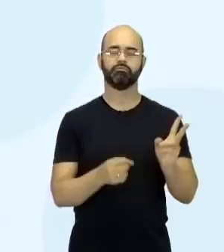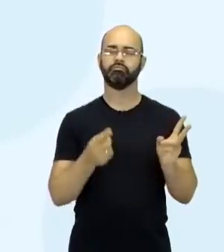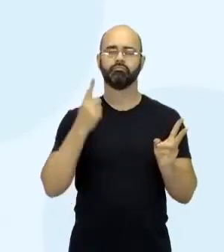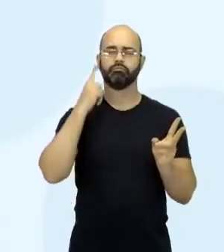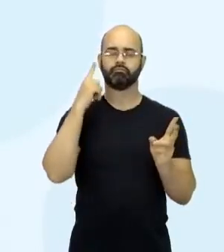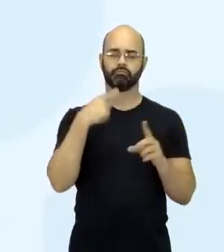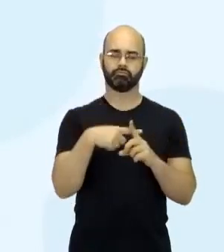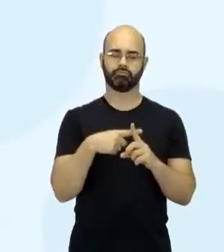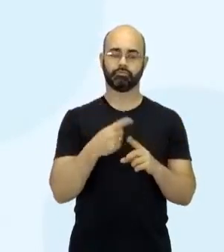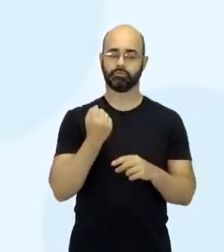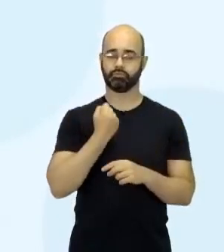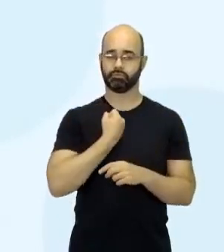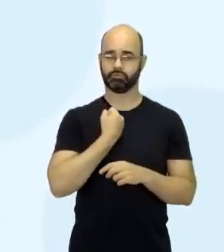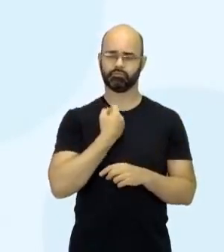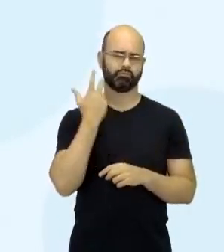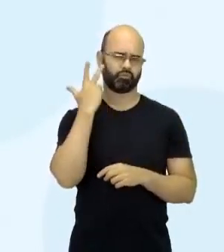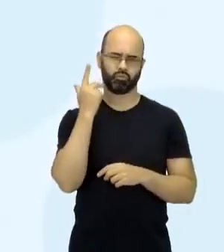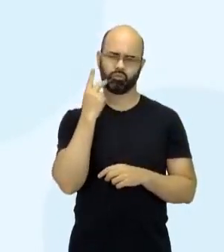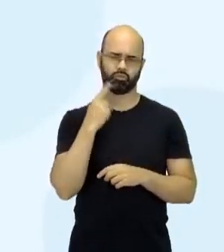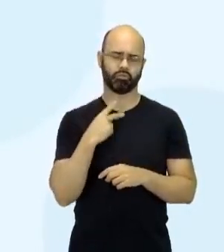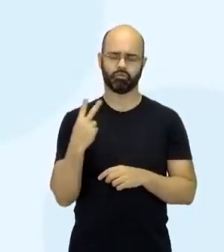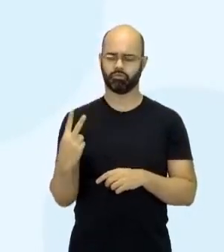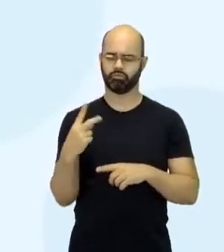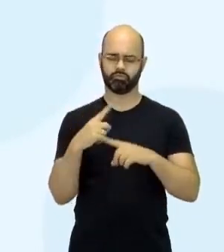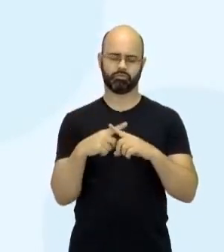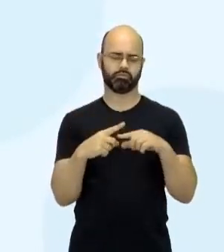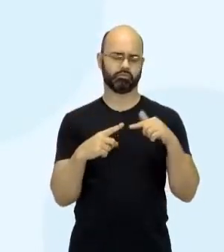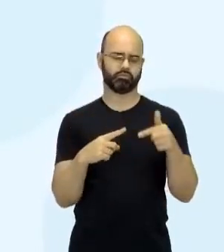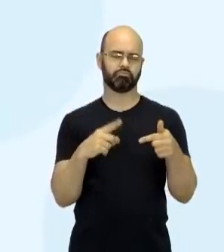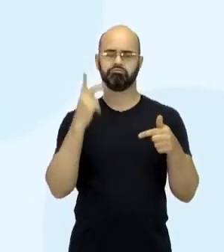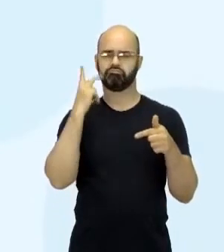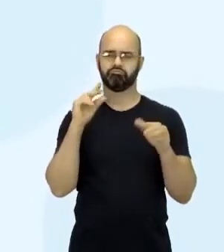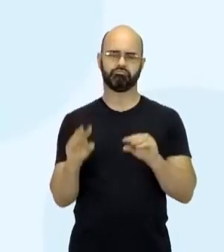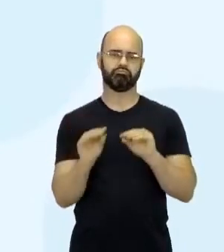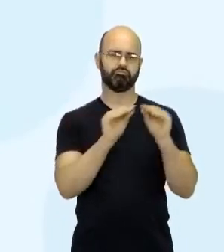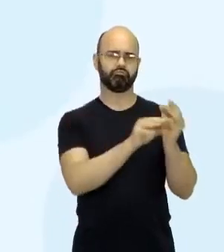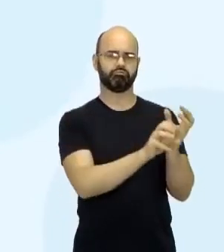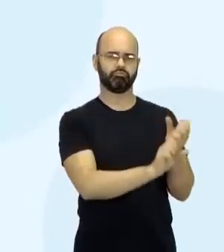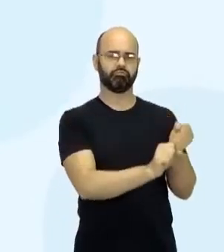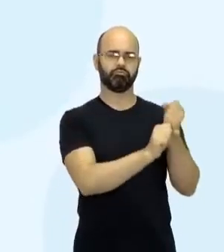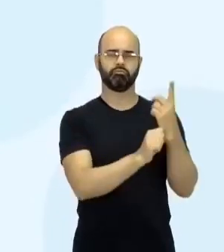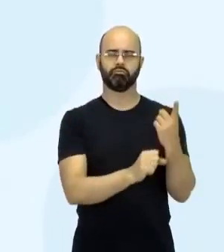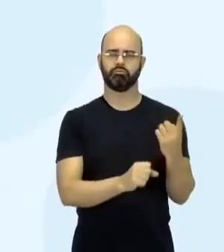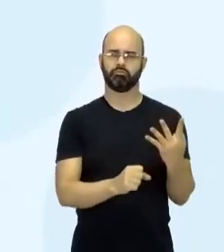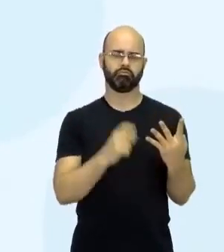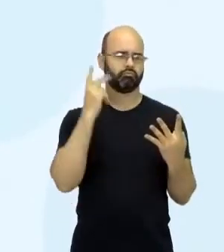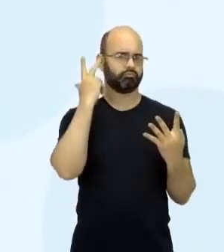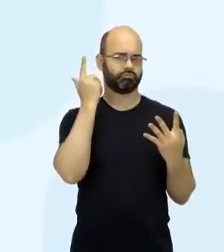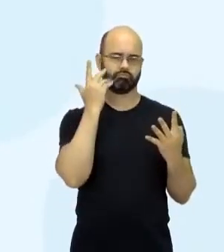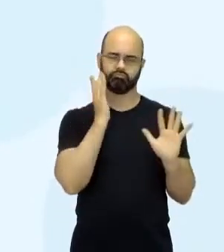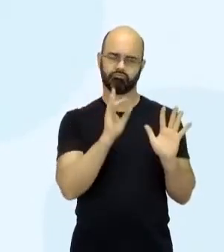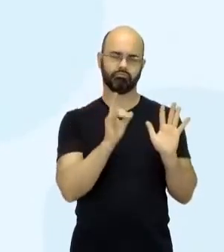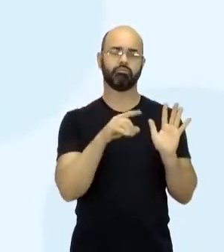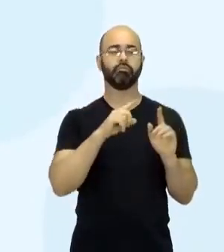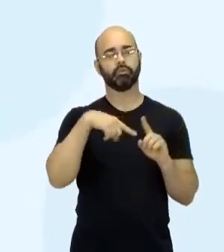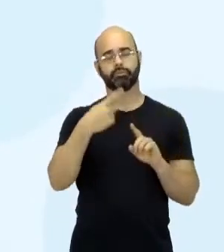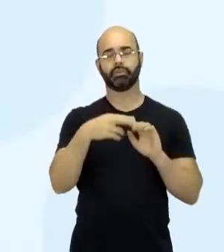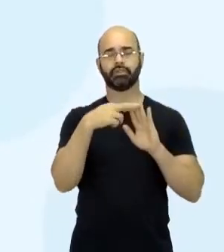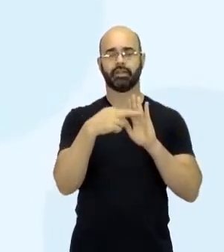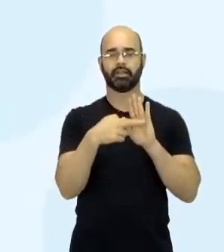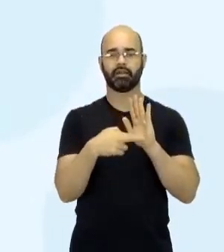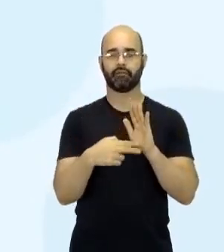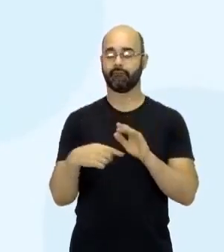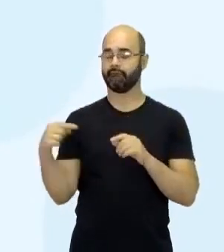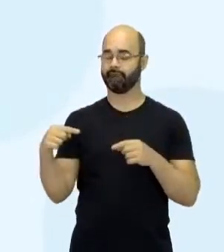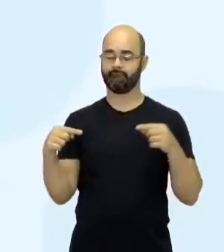O número você multiplica normalmente, divide, faz a operação normal. E aí você faz depois a regrinha do sinal. O que acontece